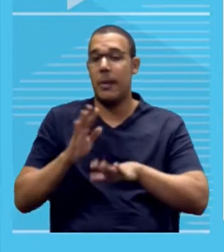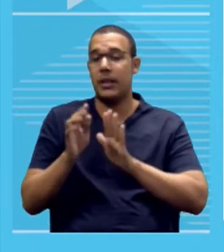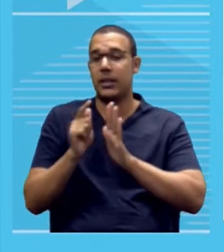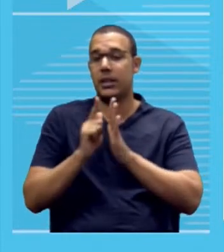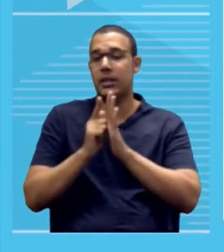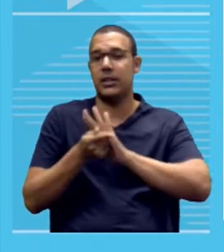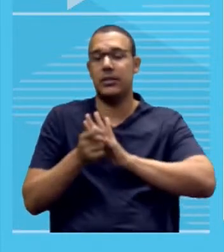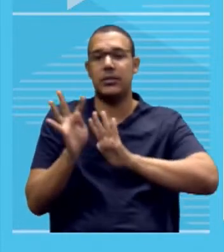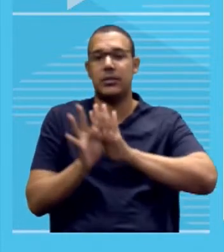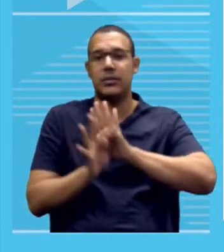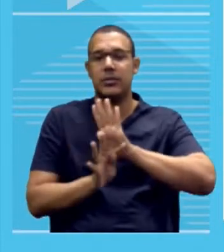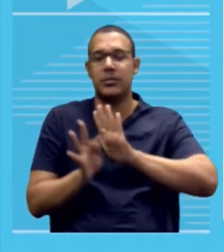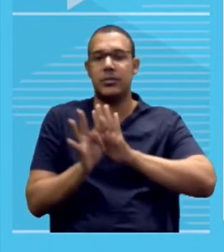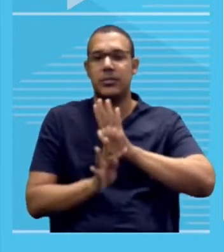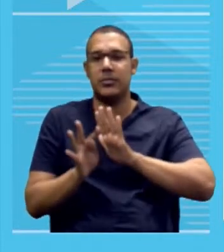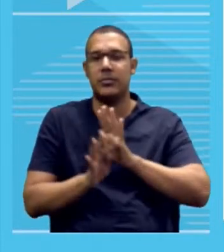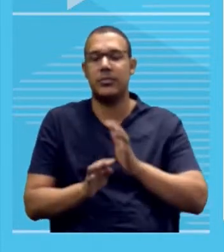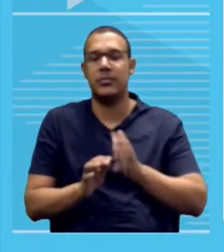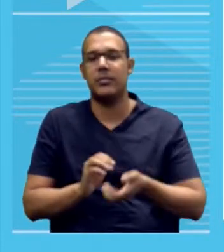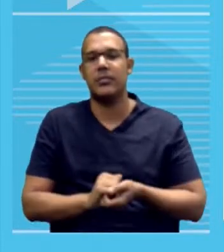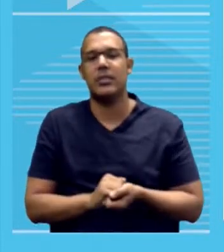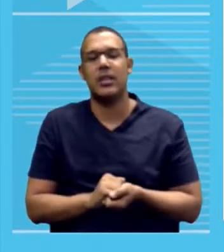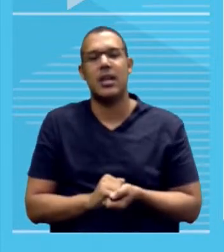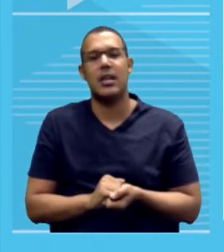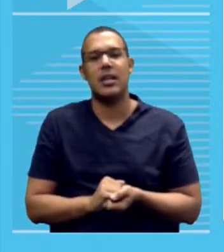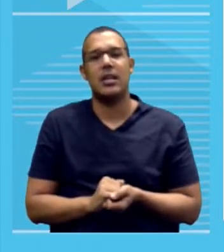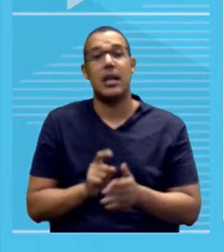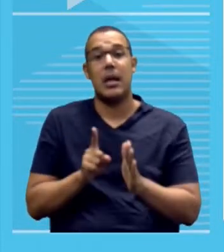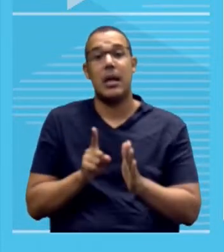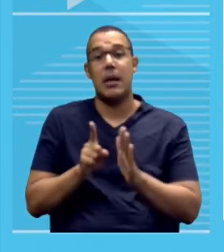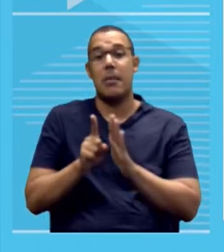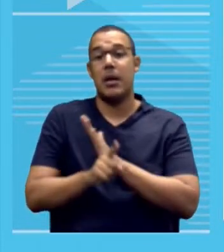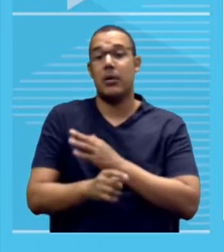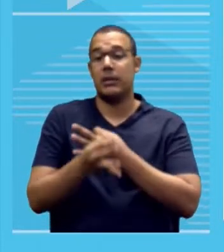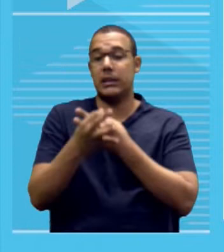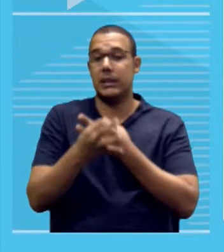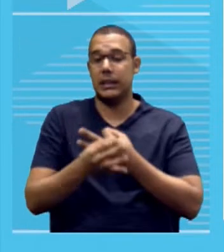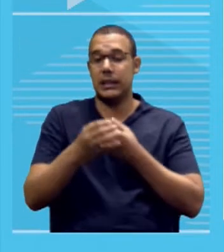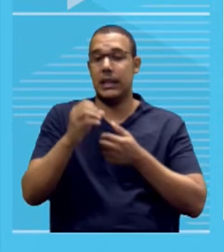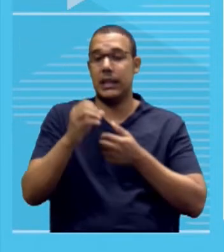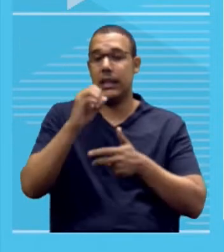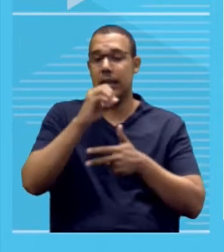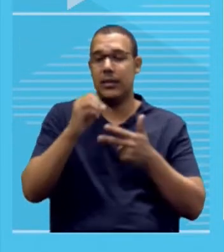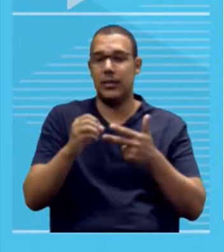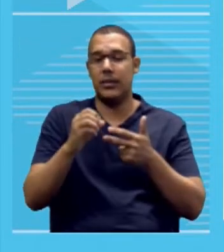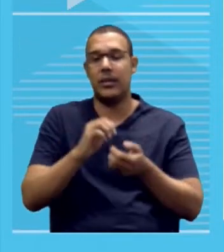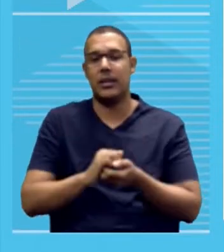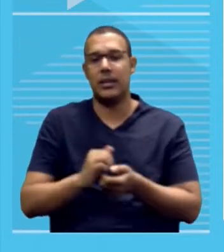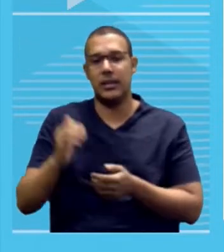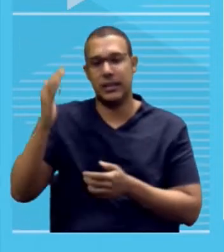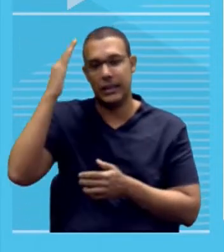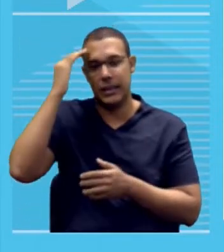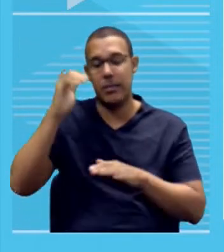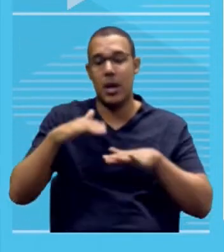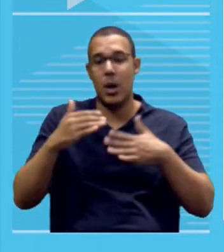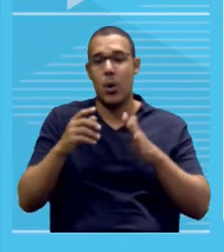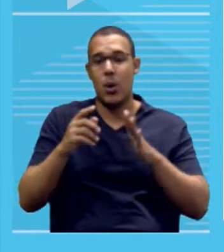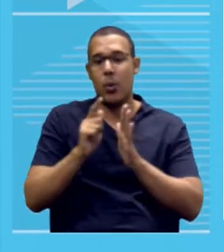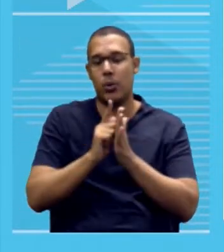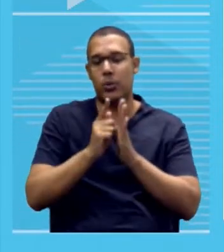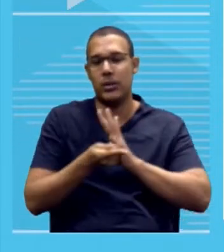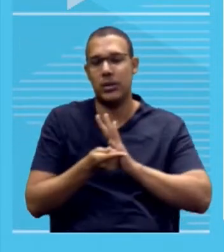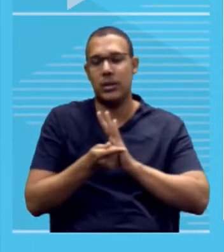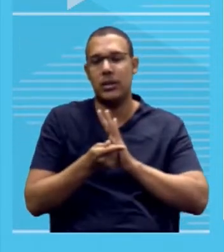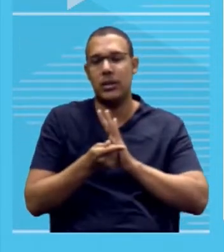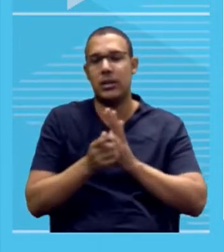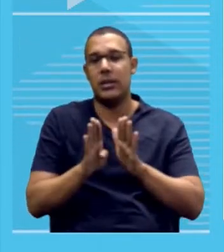textuais gente é questão certa gênero do discurso saber quais são os gêneros quais são